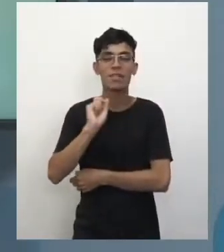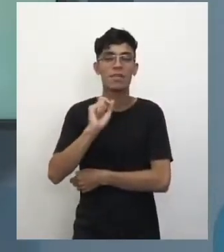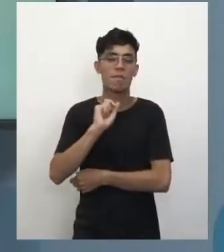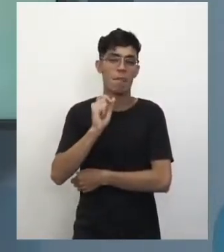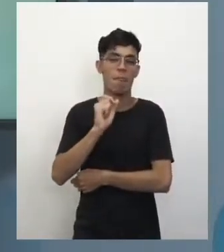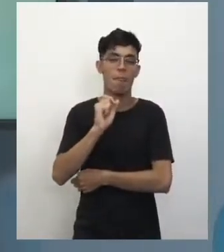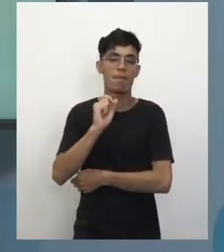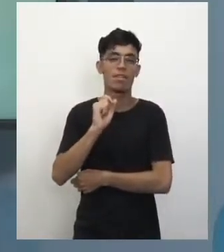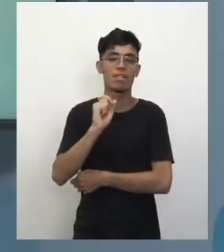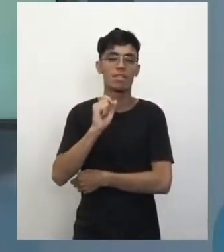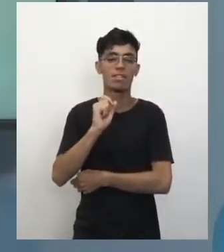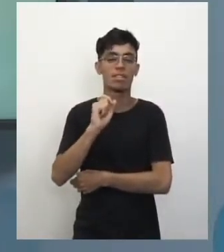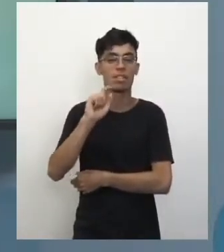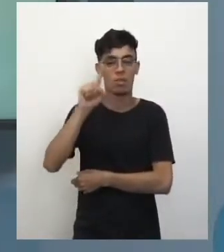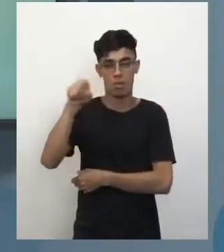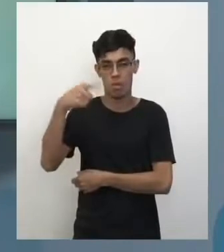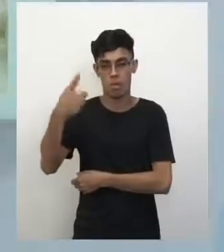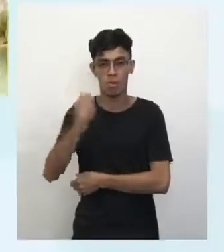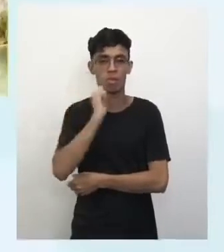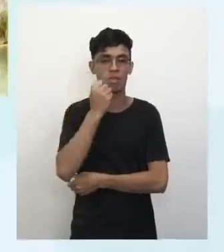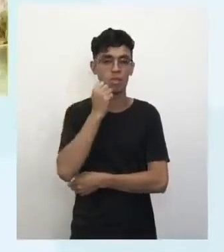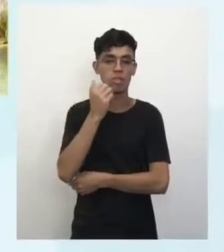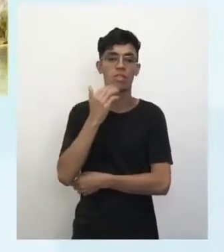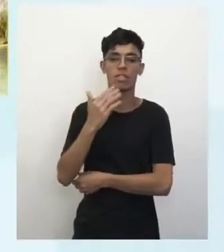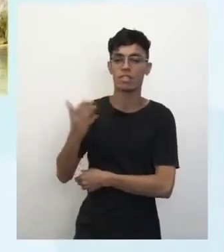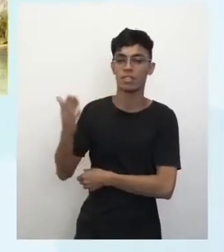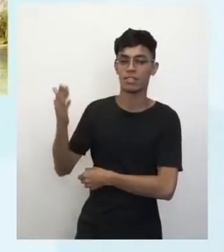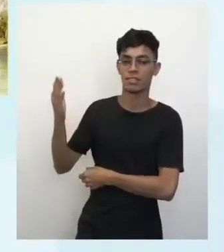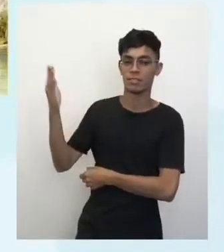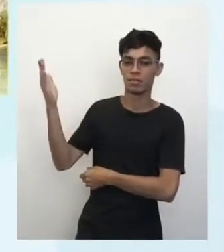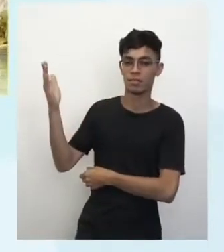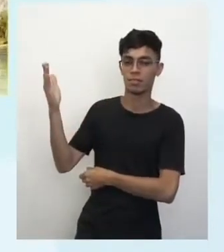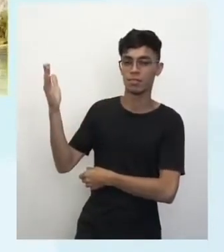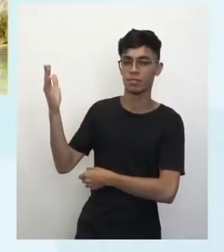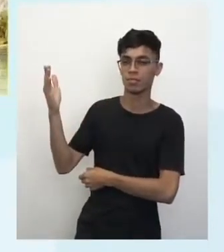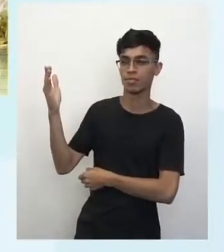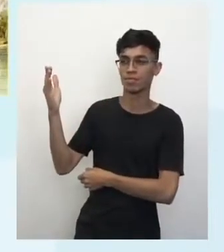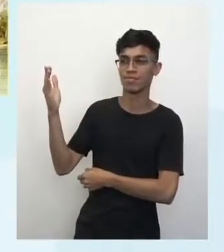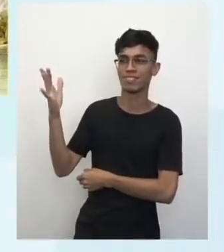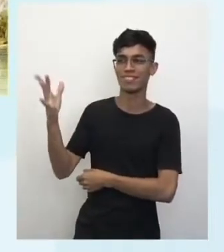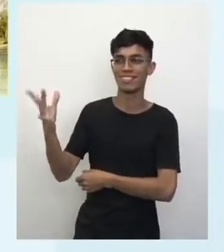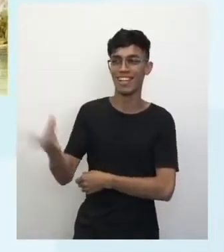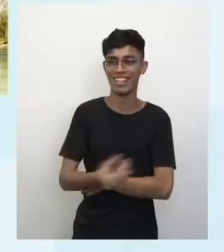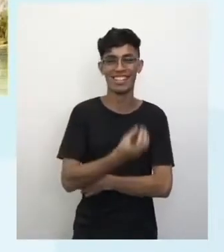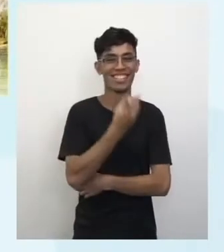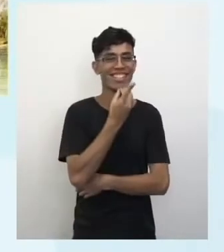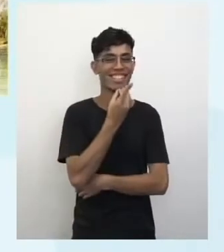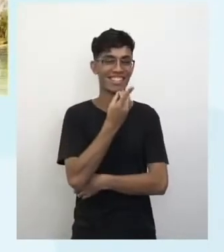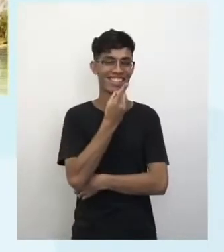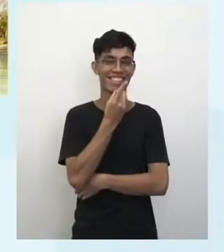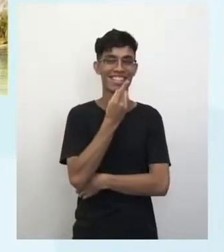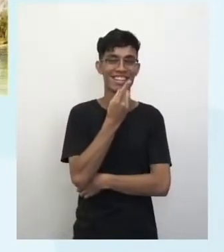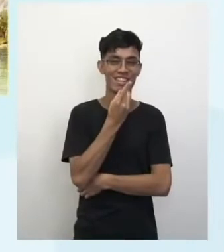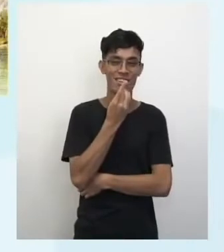um outro cientista aí, que é o Charles Darwin. Tá? O Charles Darwin, ele